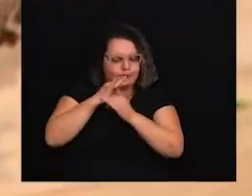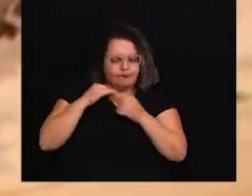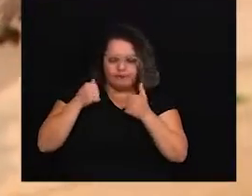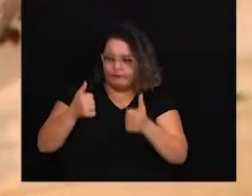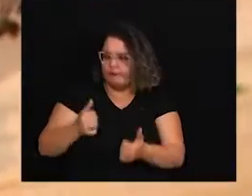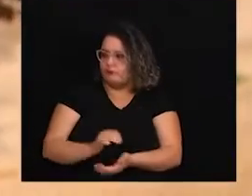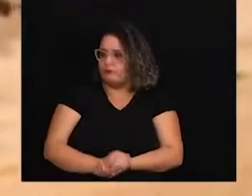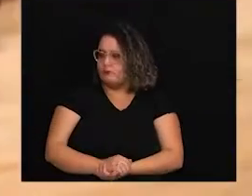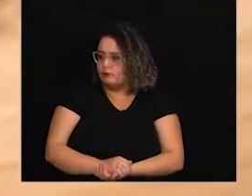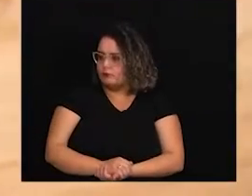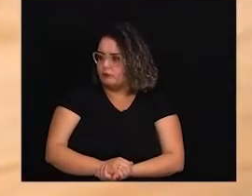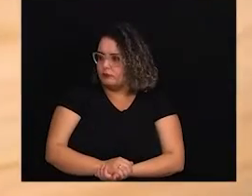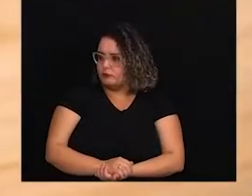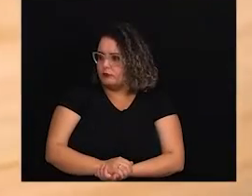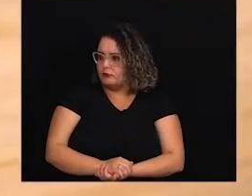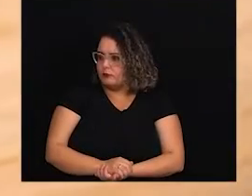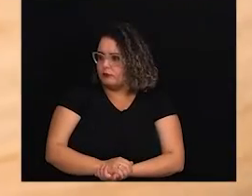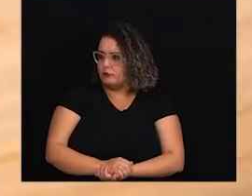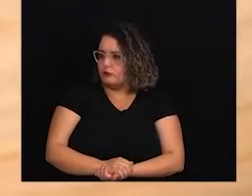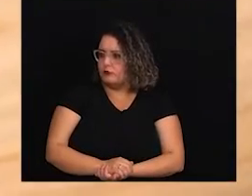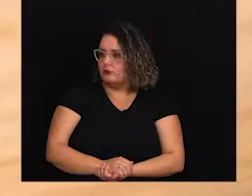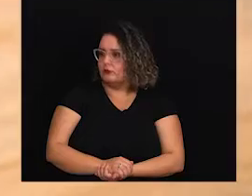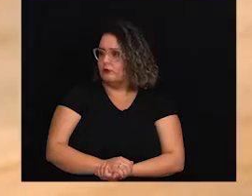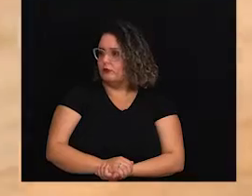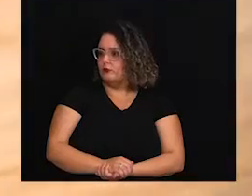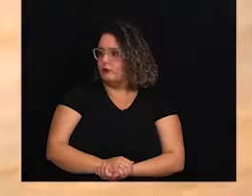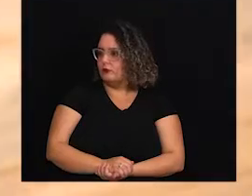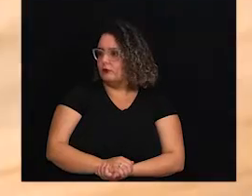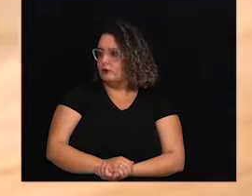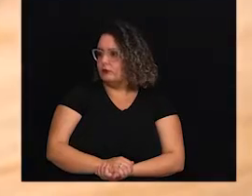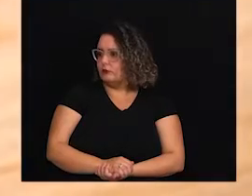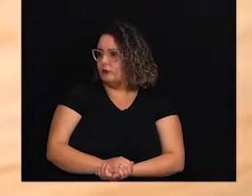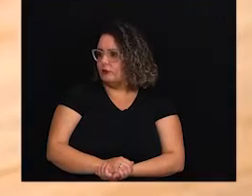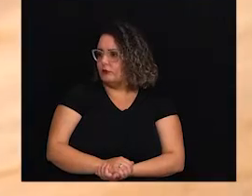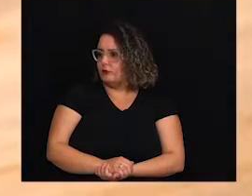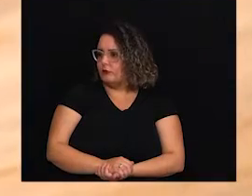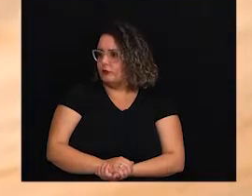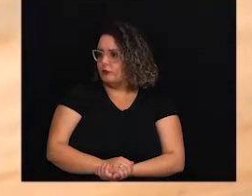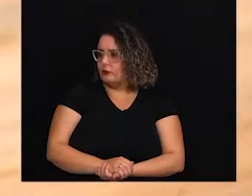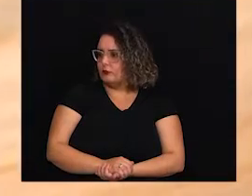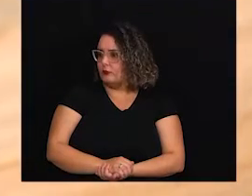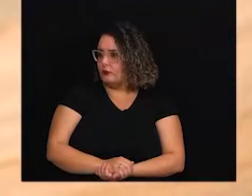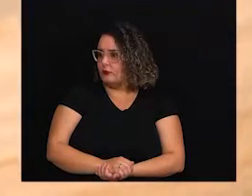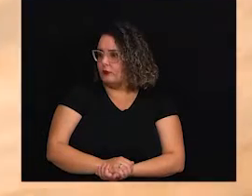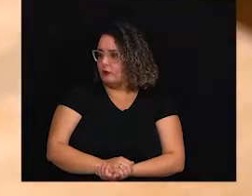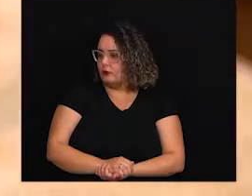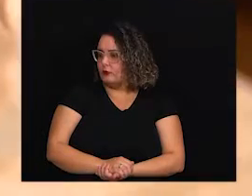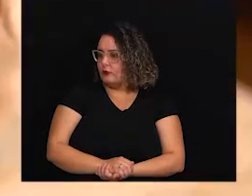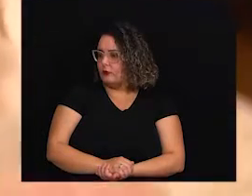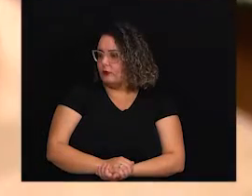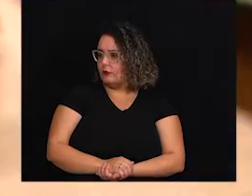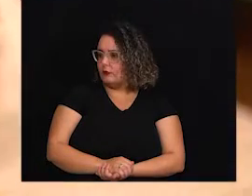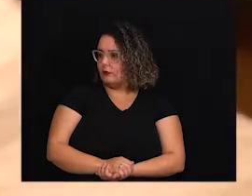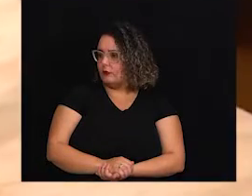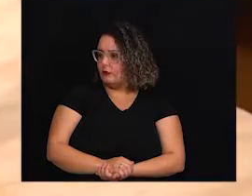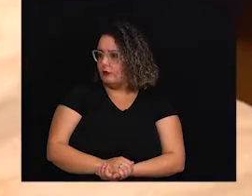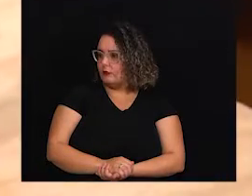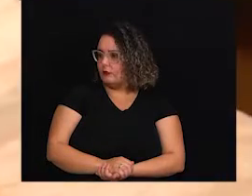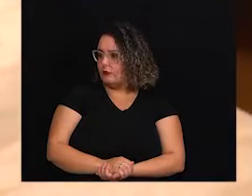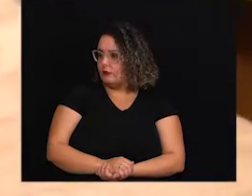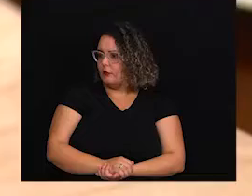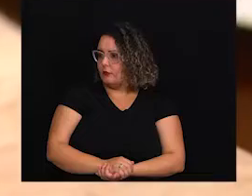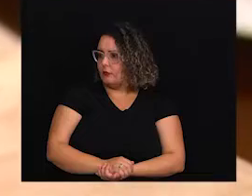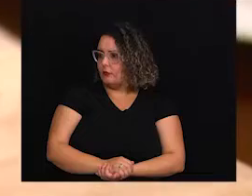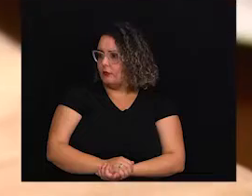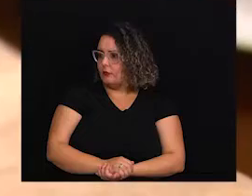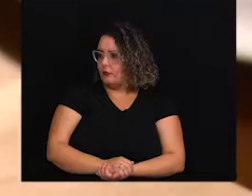de bola. Né? E vou puxar aqui, ó. Olha só. Vou abrir, opa.